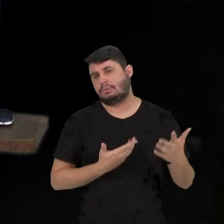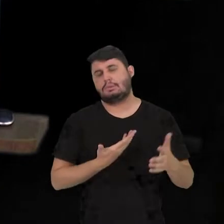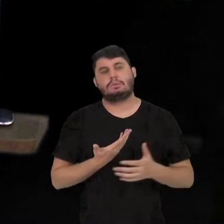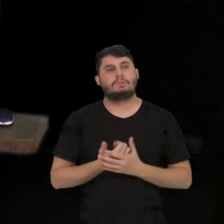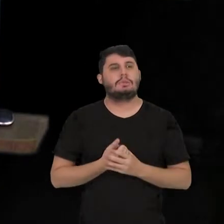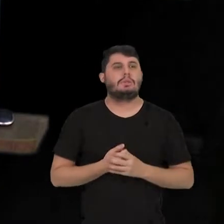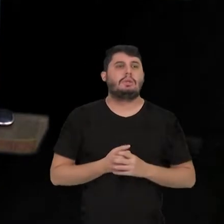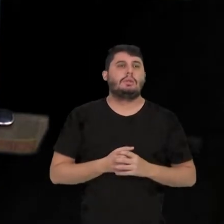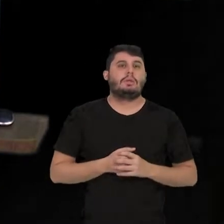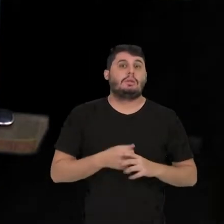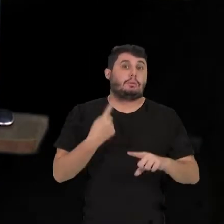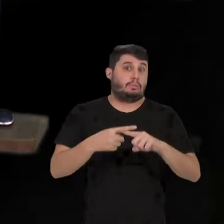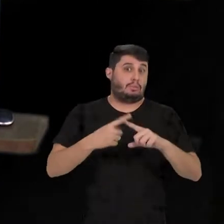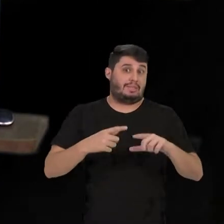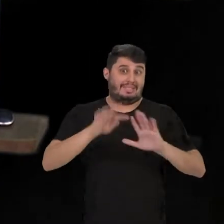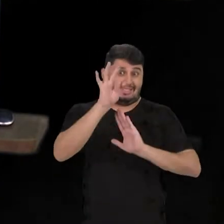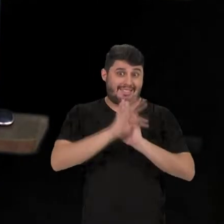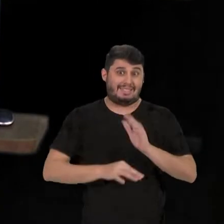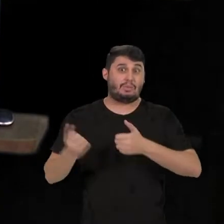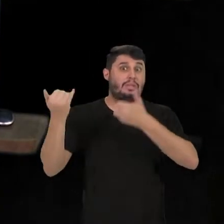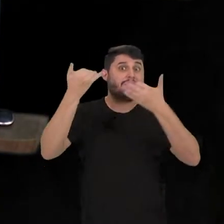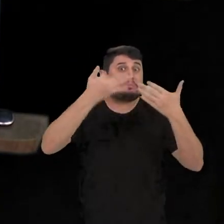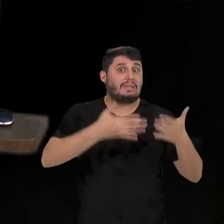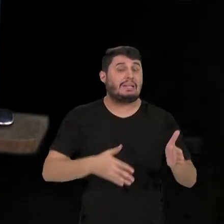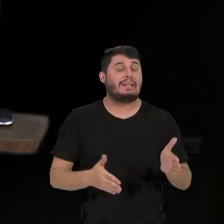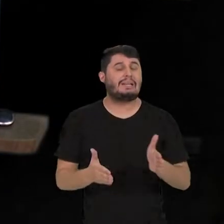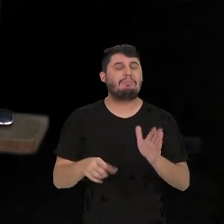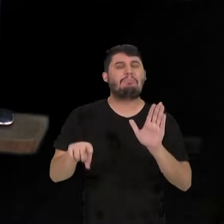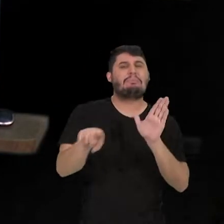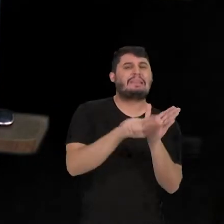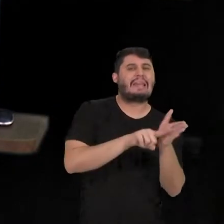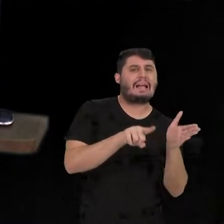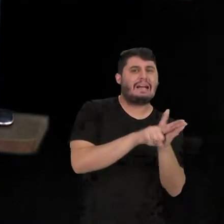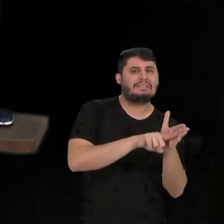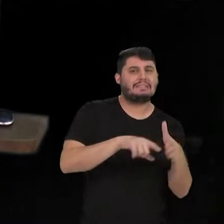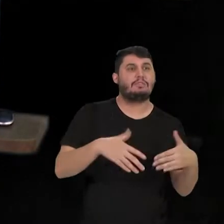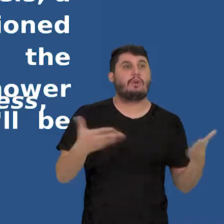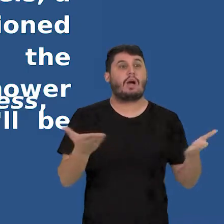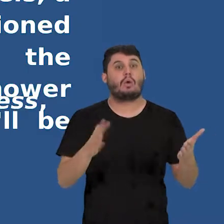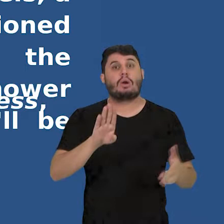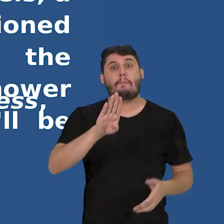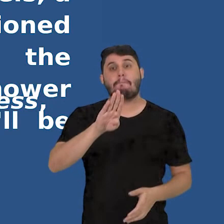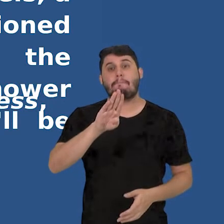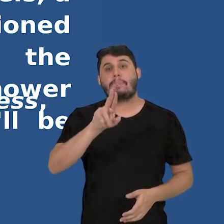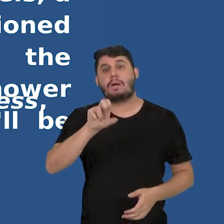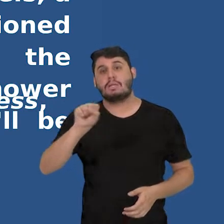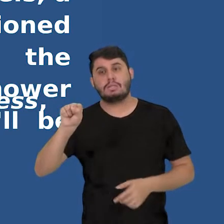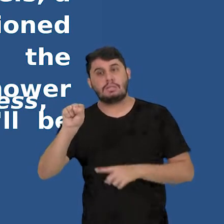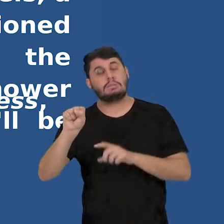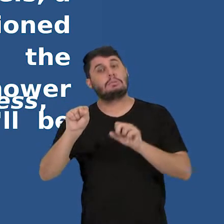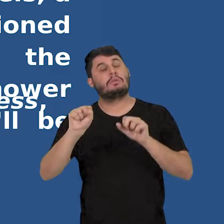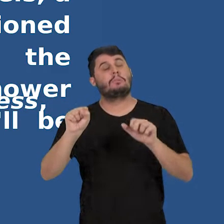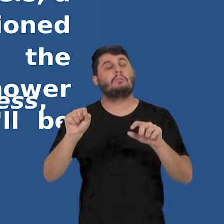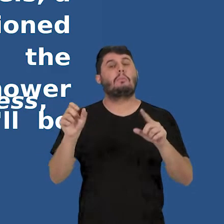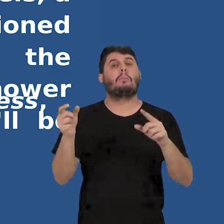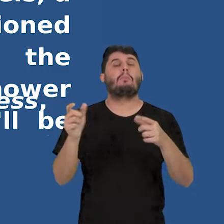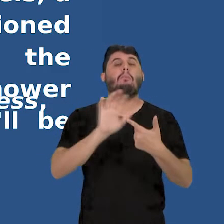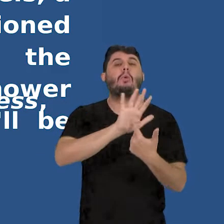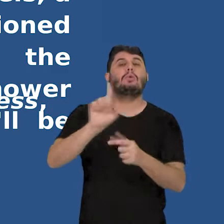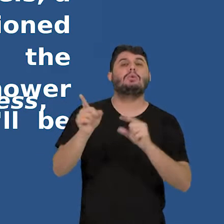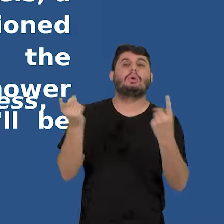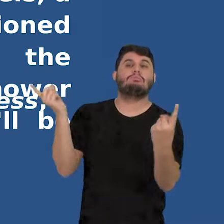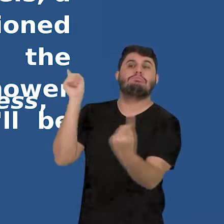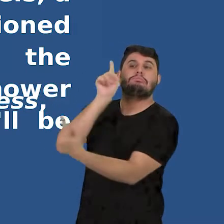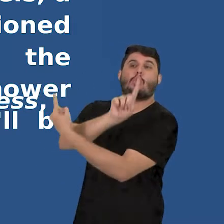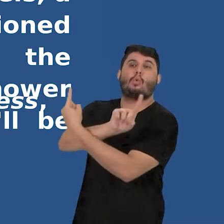parte triste, né? Uma realidade negativa, esse but aqui vem trazer agora uma possibilidade de ser melhor. Por isso que um conectivo pode